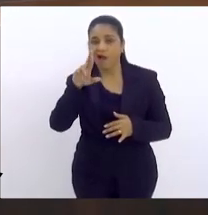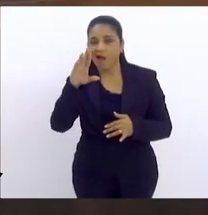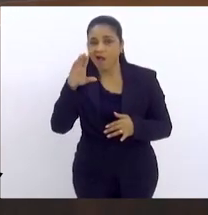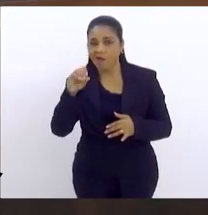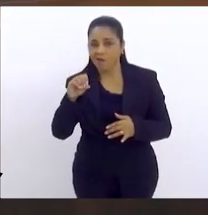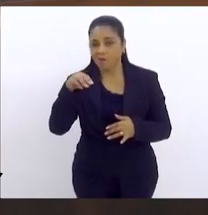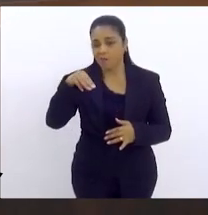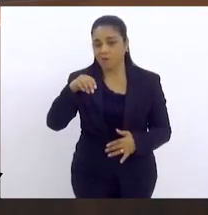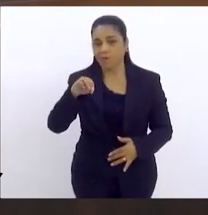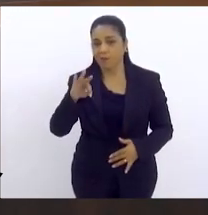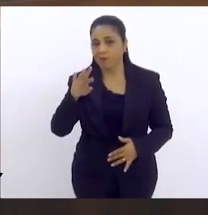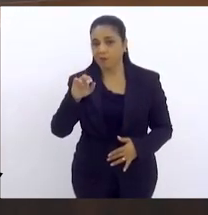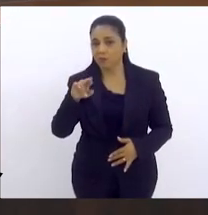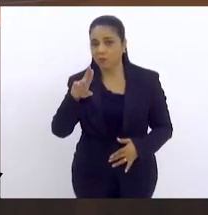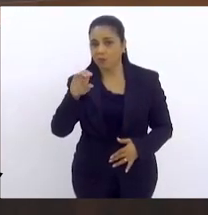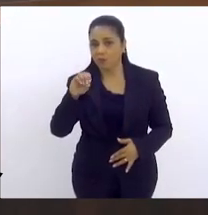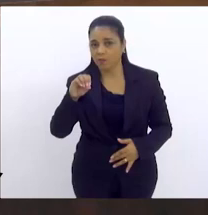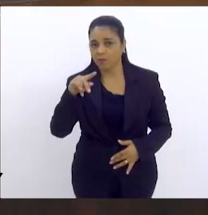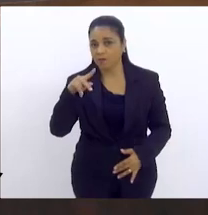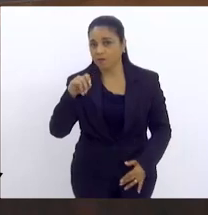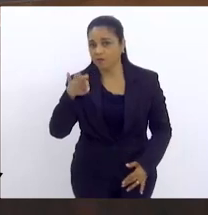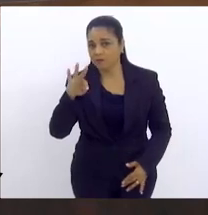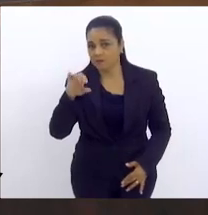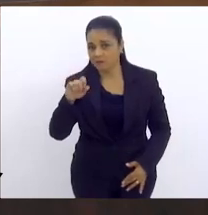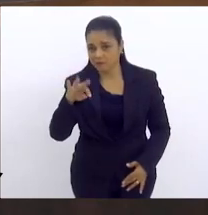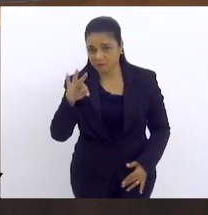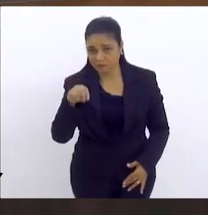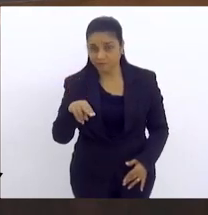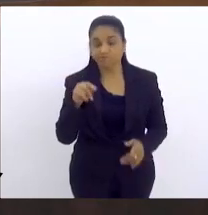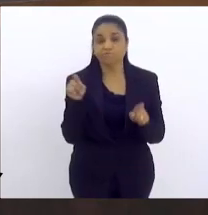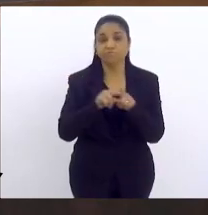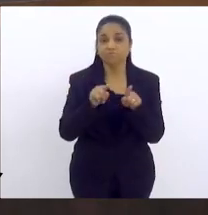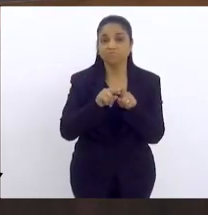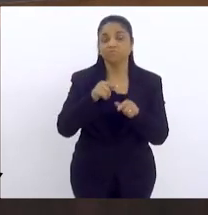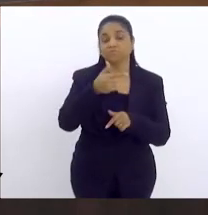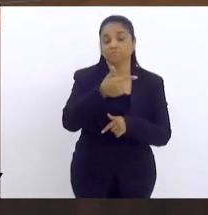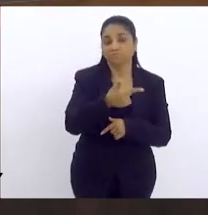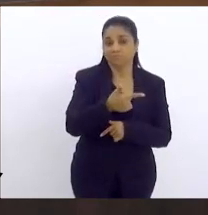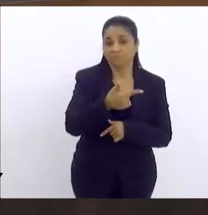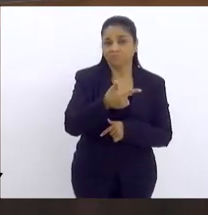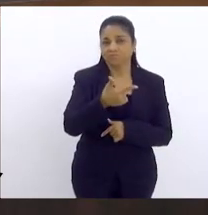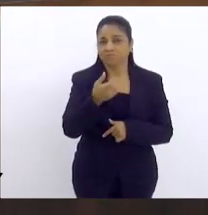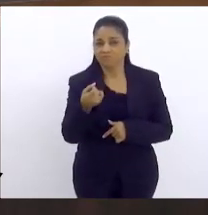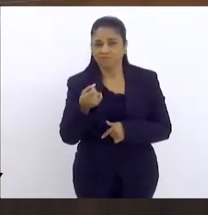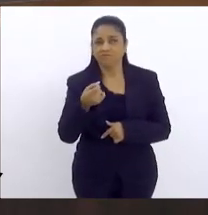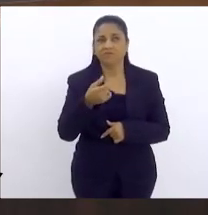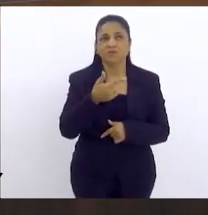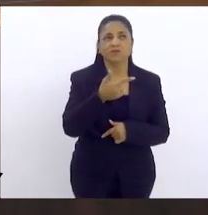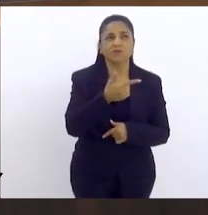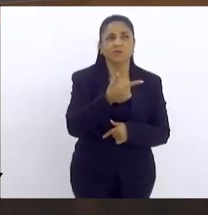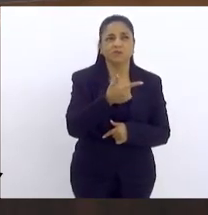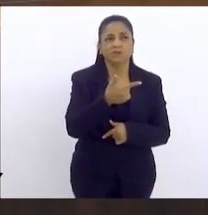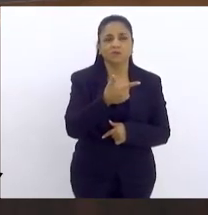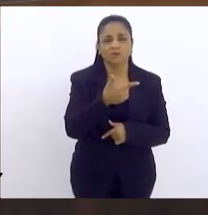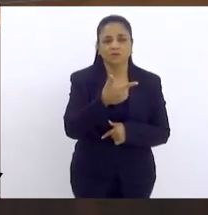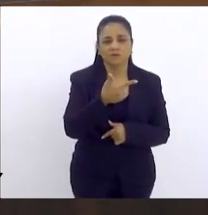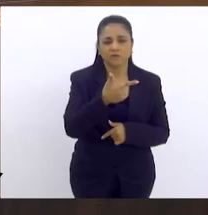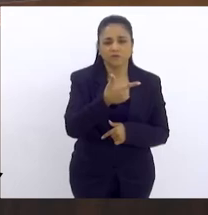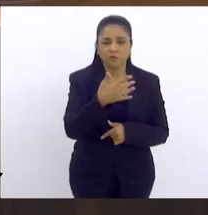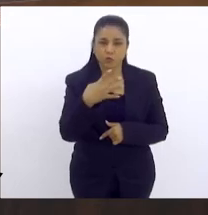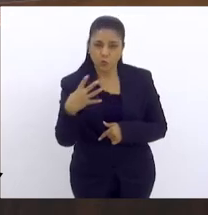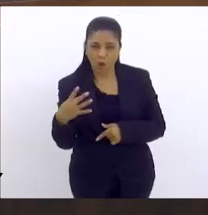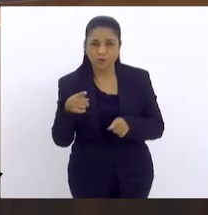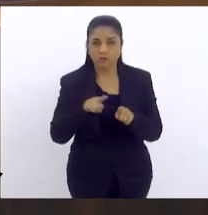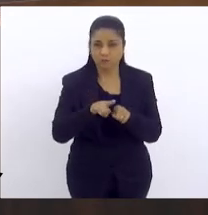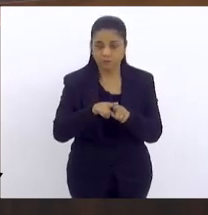suficiente para patrulhar o arco Metropolitano então o Vigésimo Batalhão o 20 o 24 é obrigado colocar uma